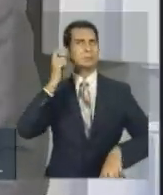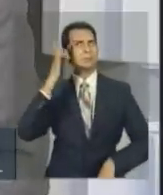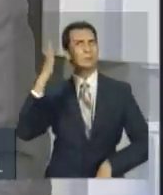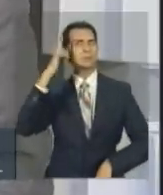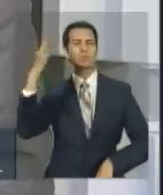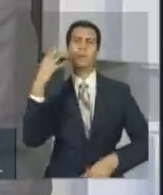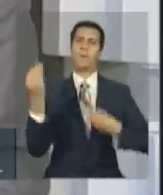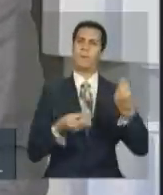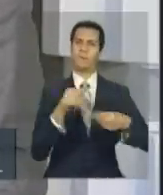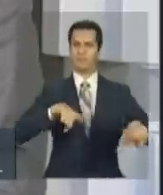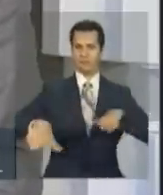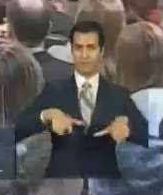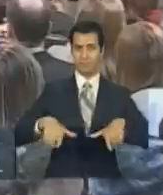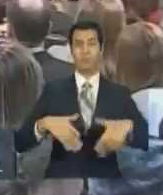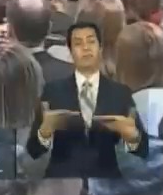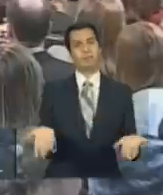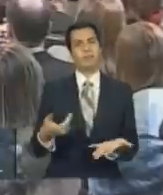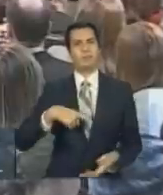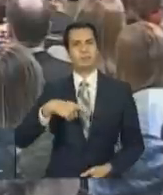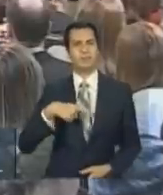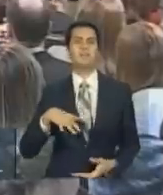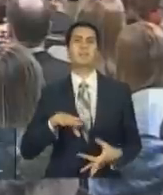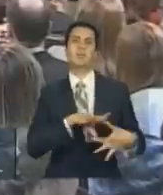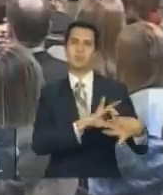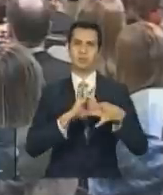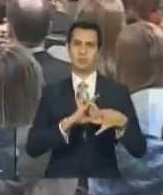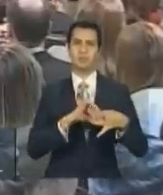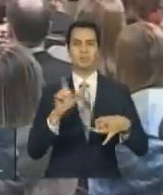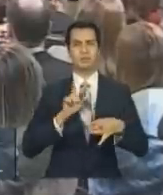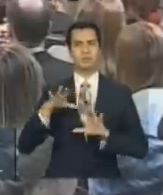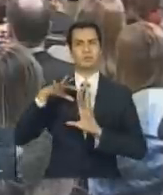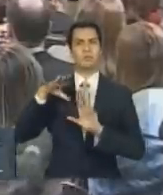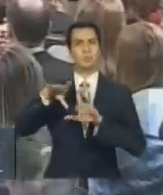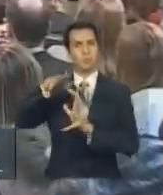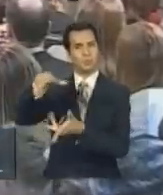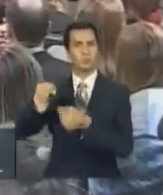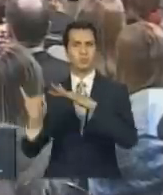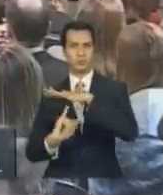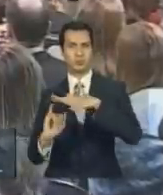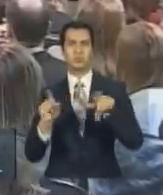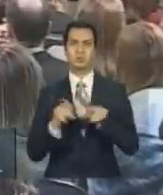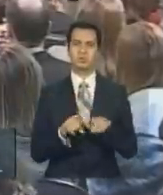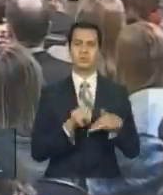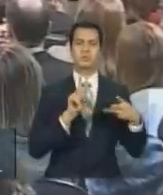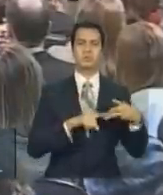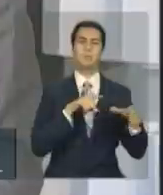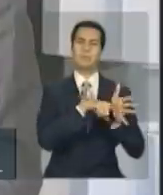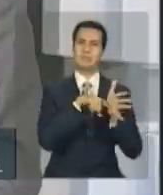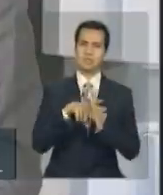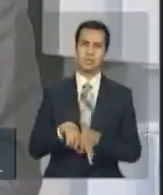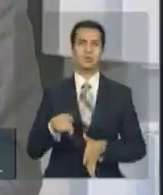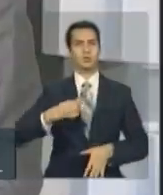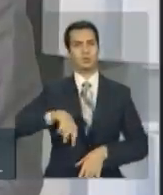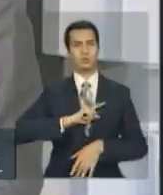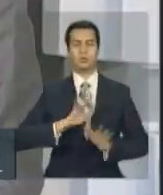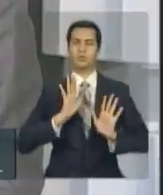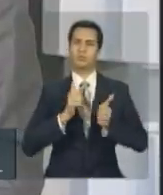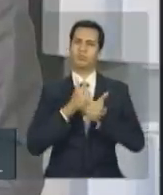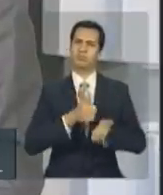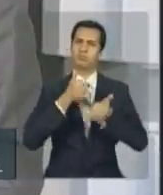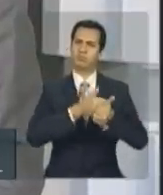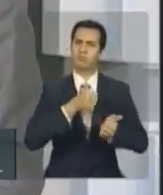e com o apoio desses parceiros, dos organismos internacionais, né, dos pesquisadores, nós temos